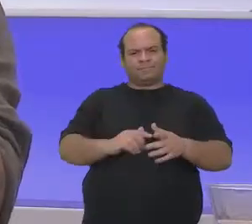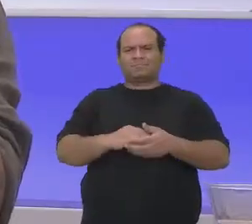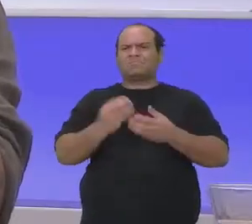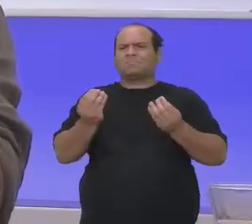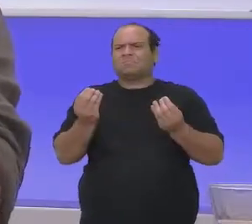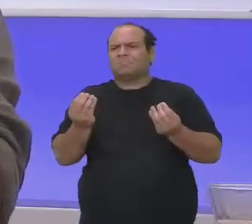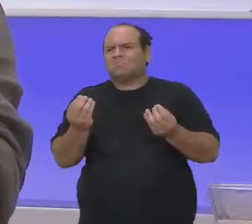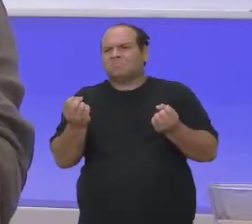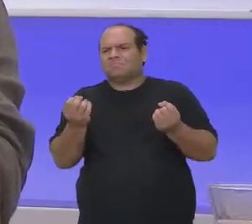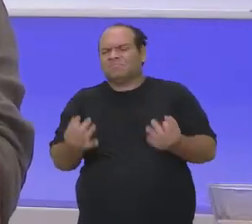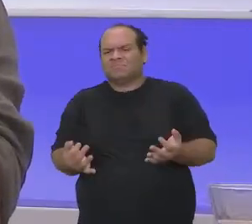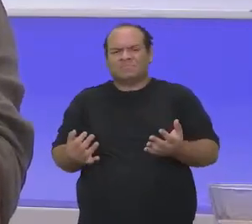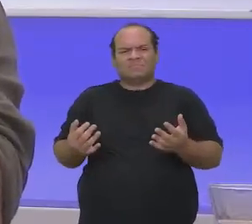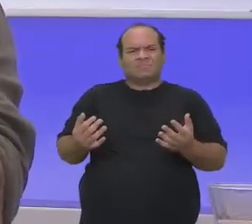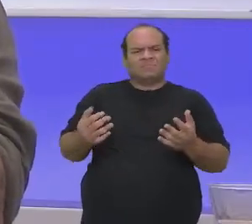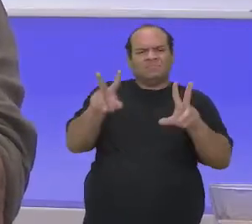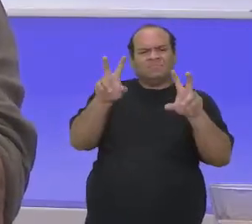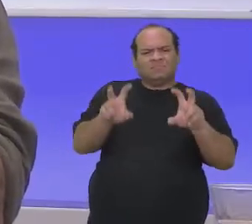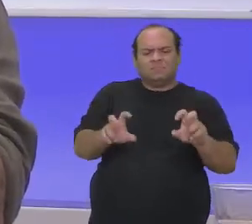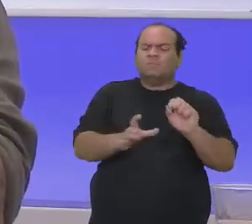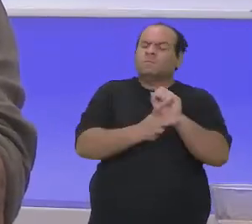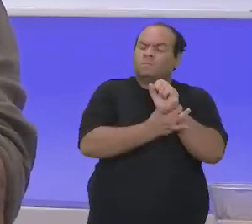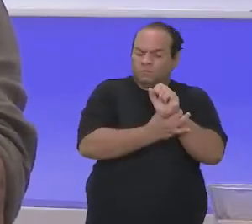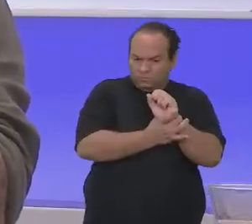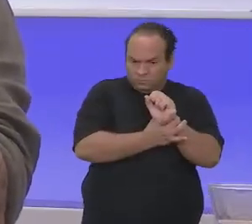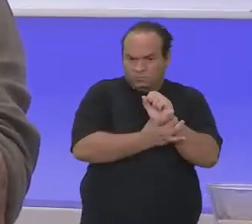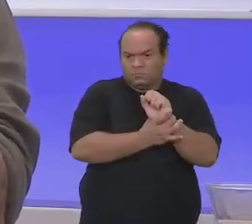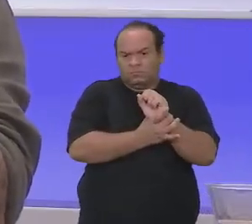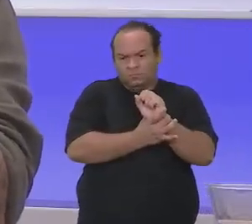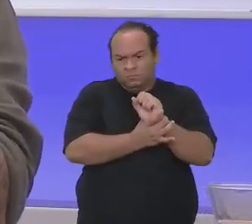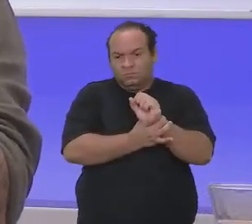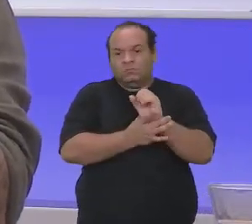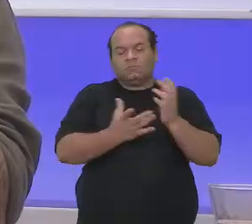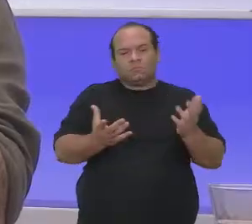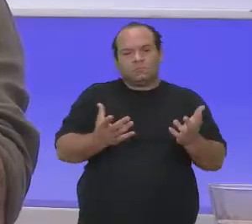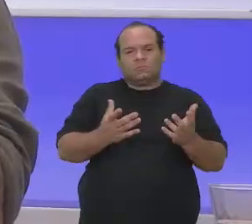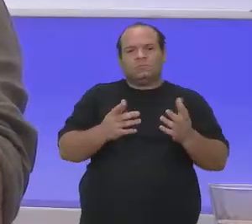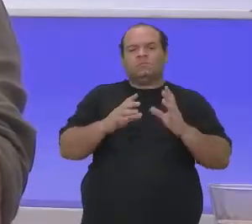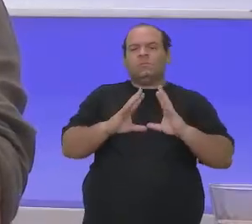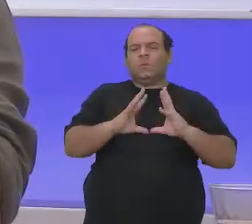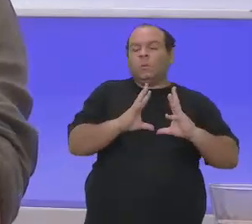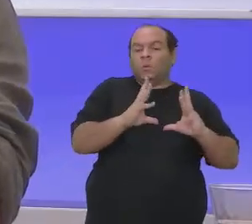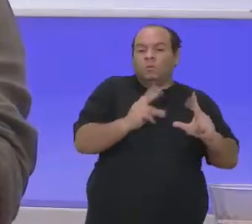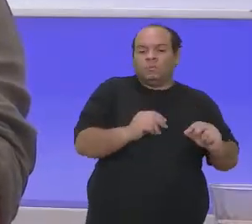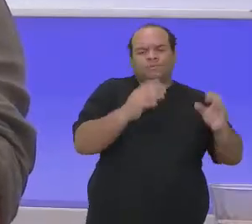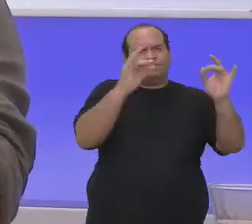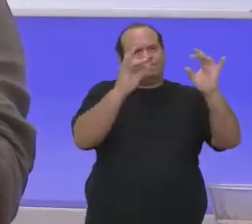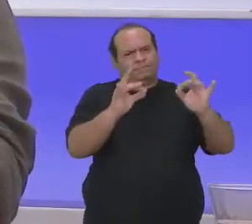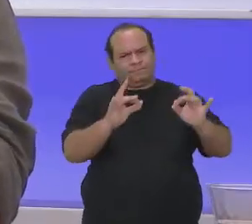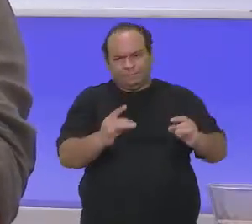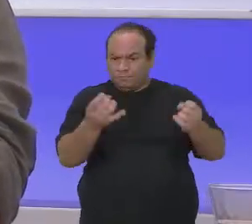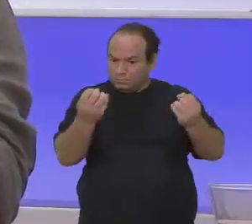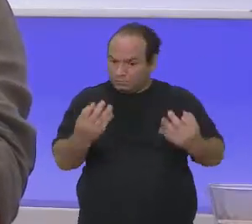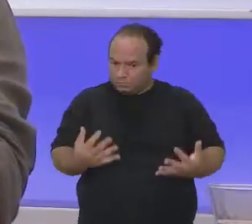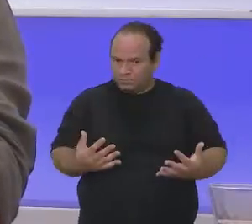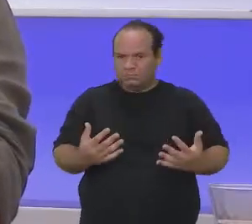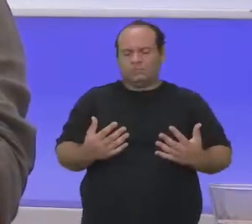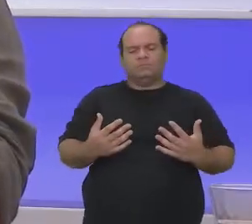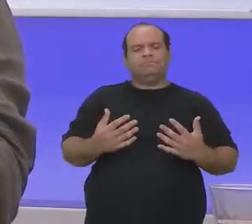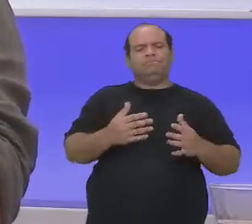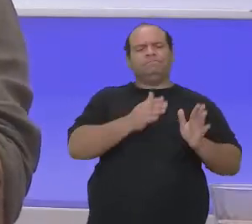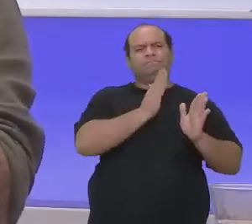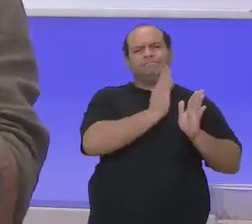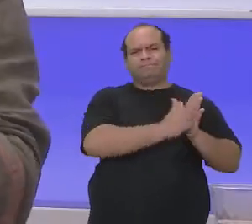como fugir muito do tema de segurança energética. Esse caminho, toda essa parte de geração, transmissão